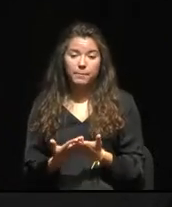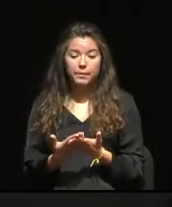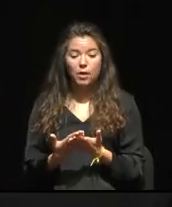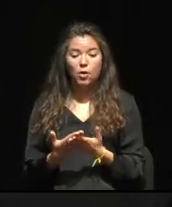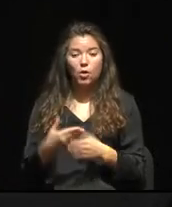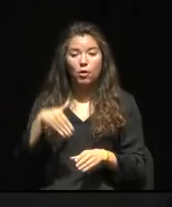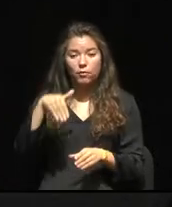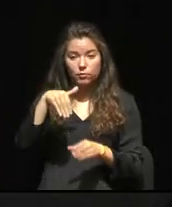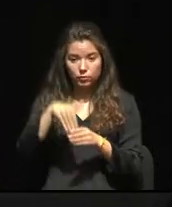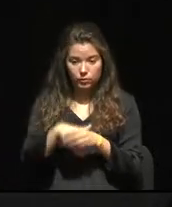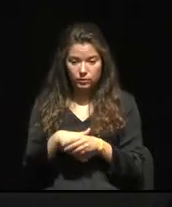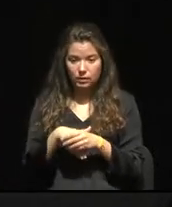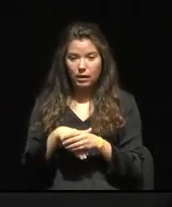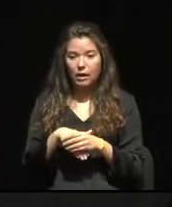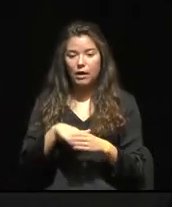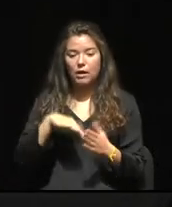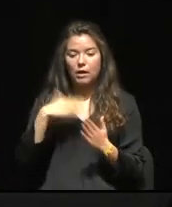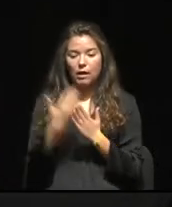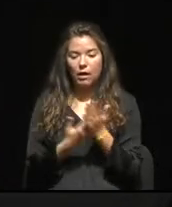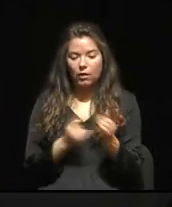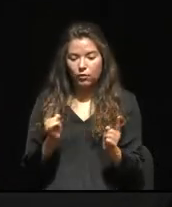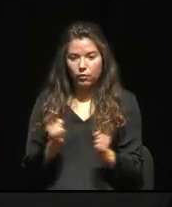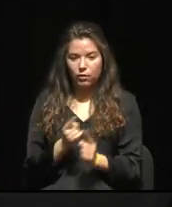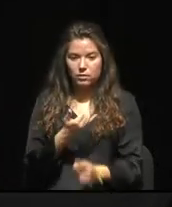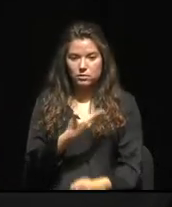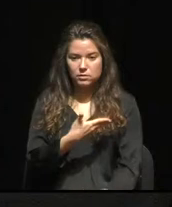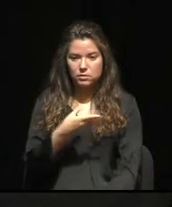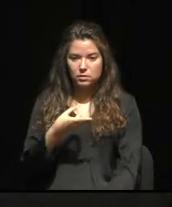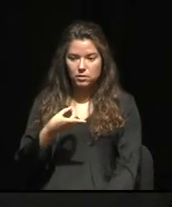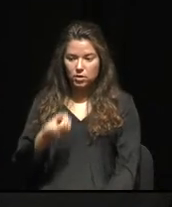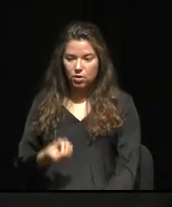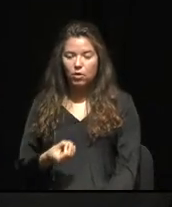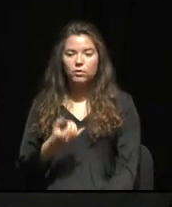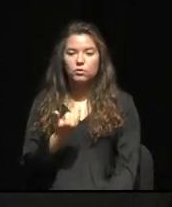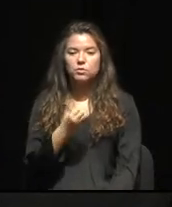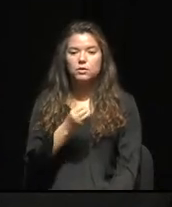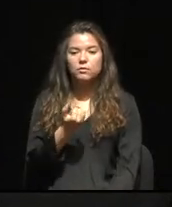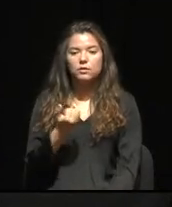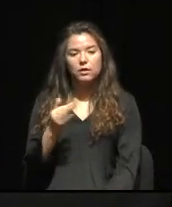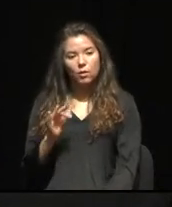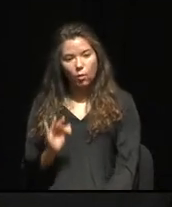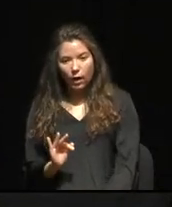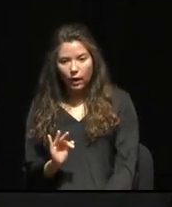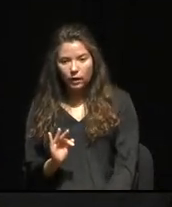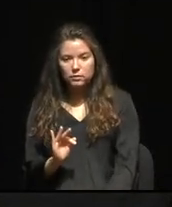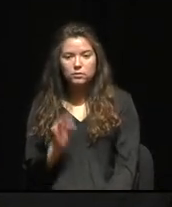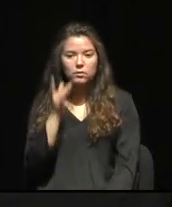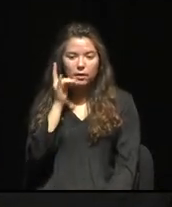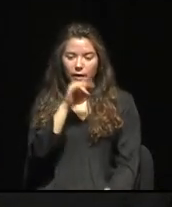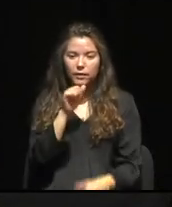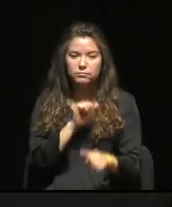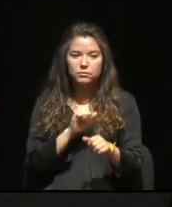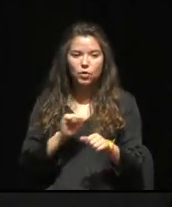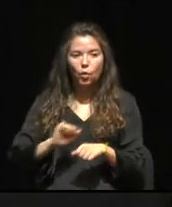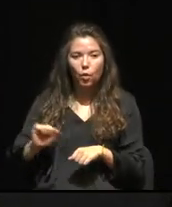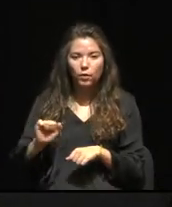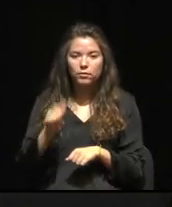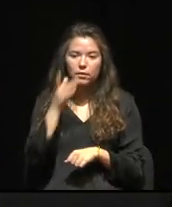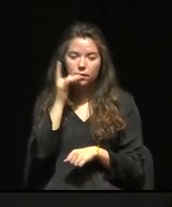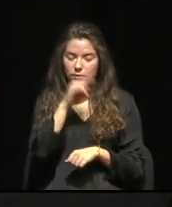do xer da ata de 109 de 26 de Março 2024 quem Vota contra quem se